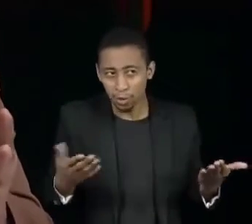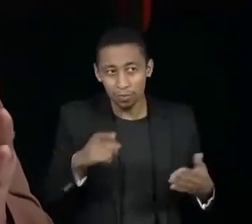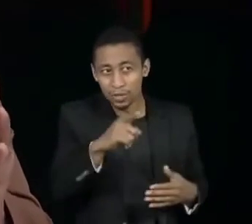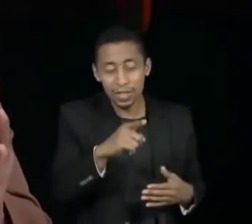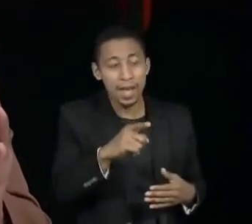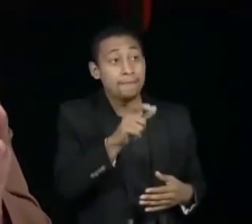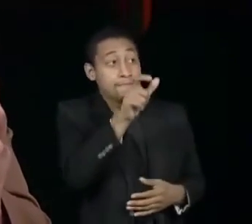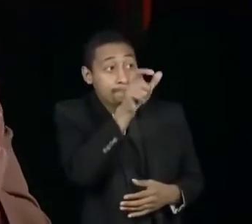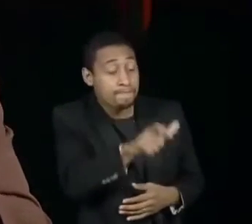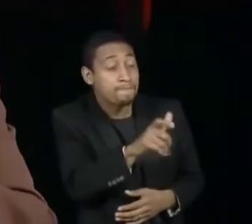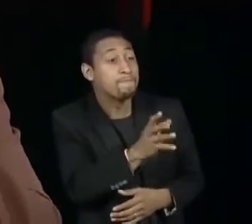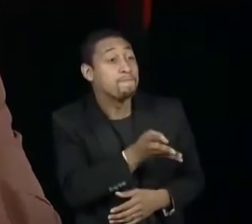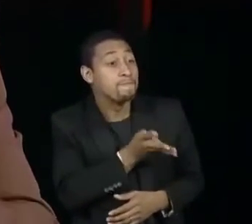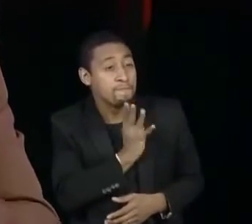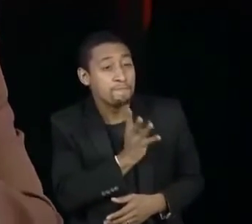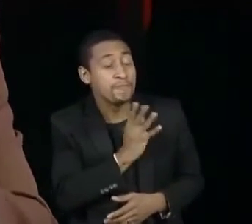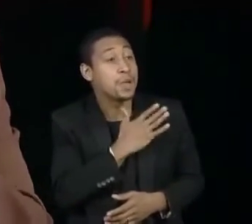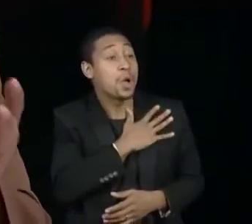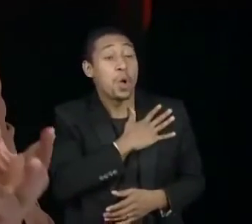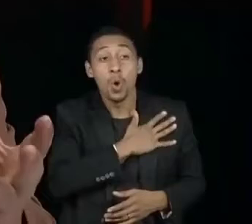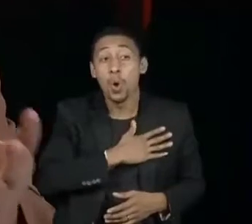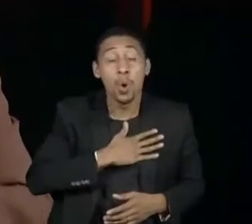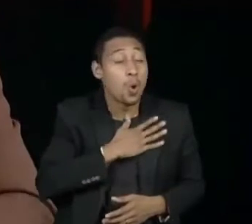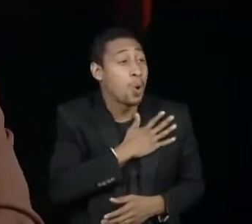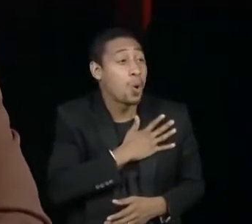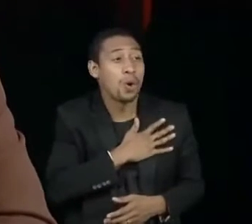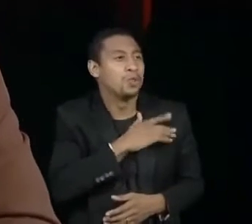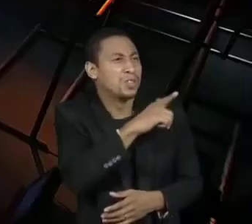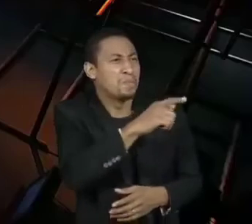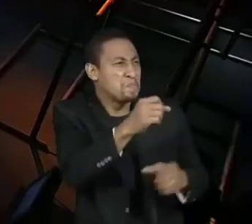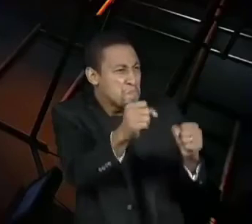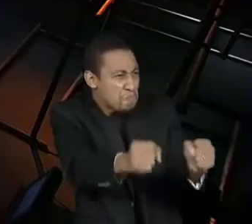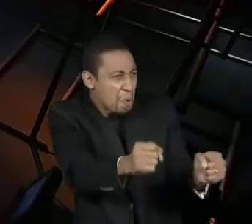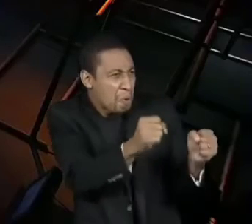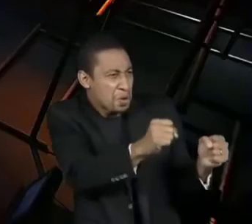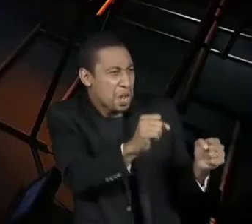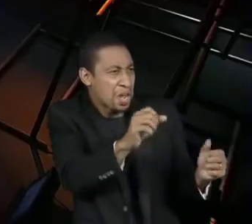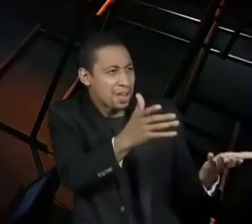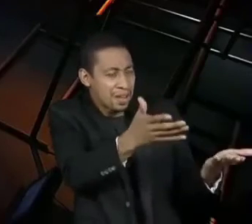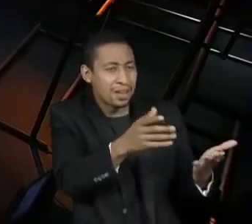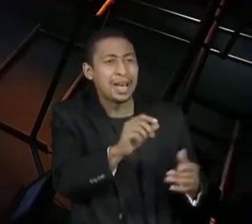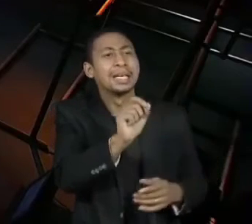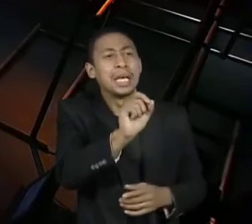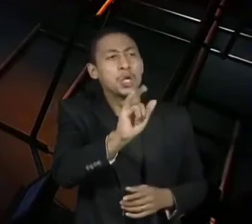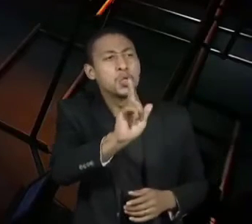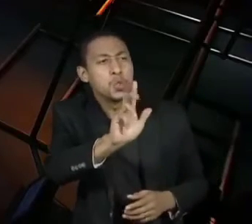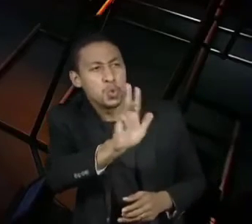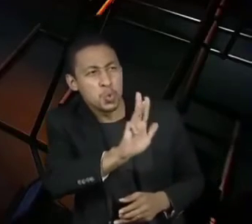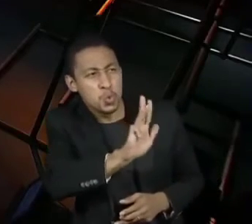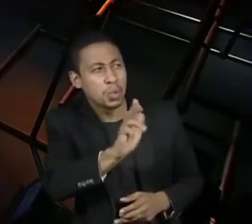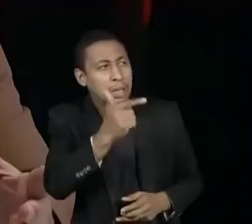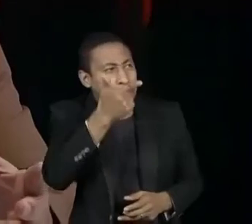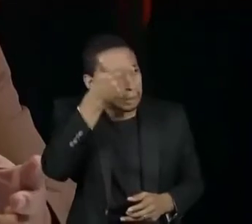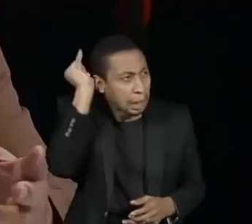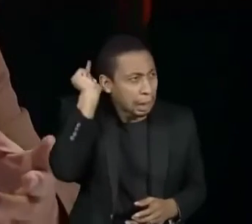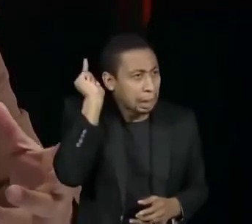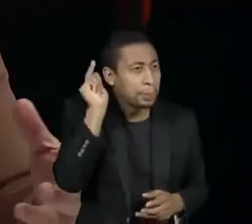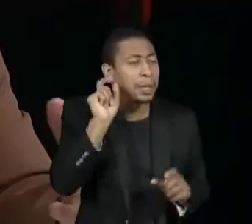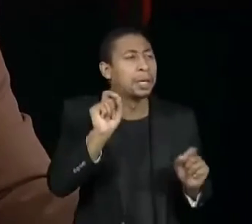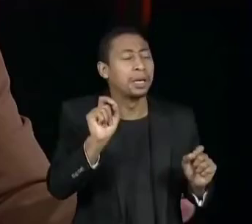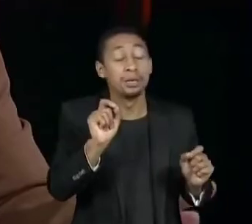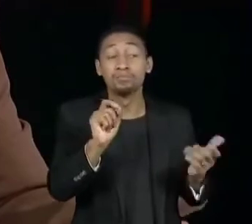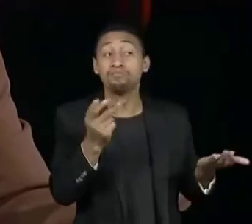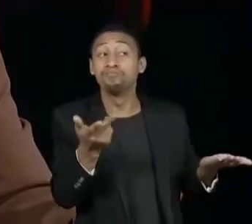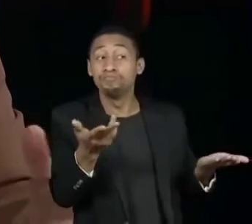você conheceu que gosta mais do poder? Seria Lula? Seria Temer?